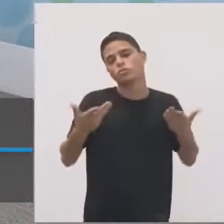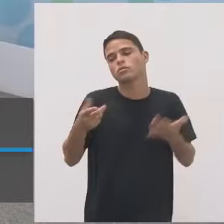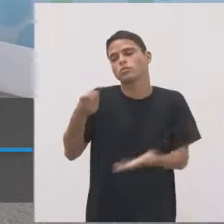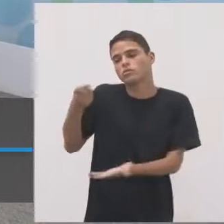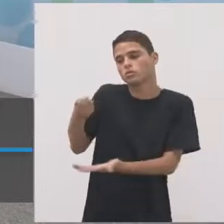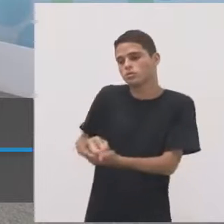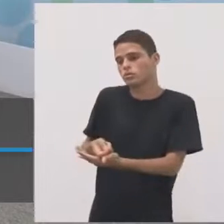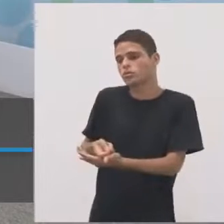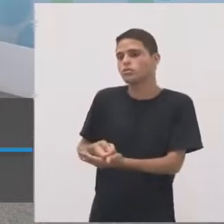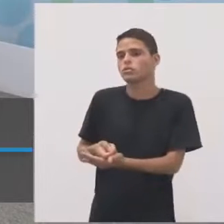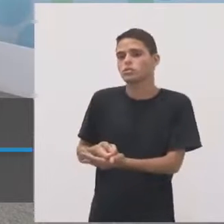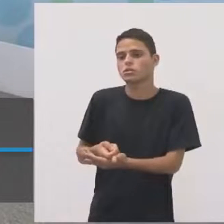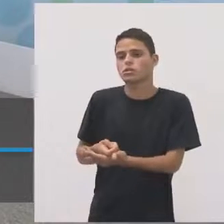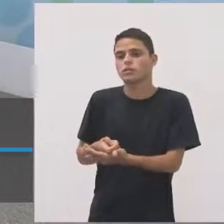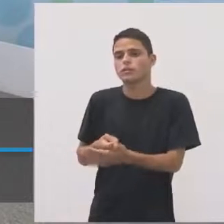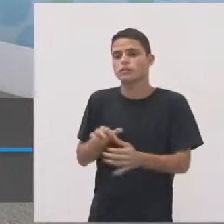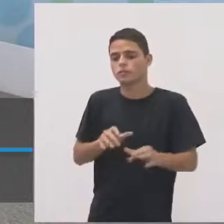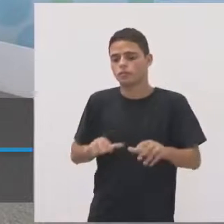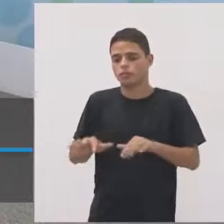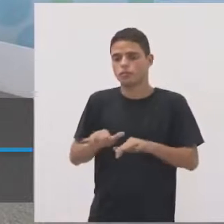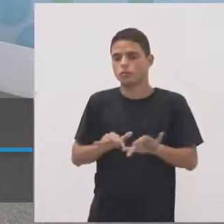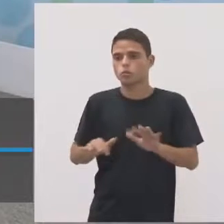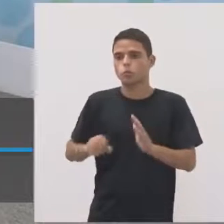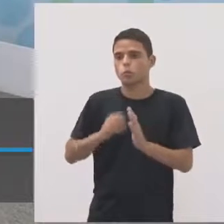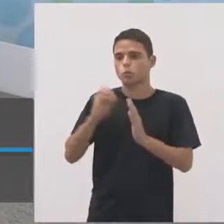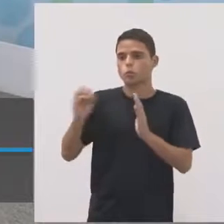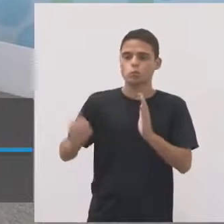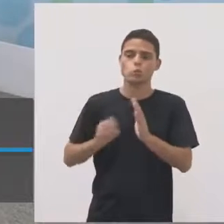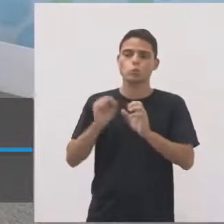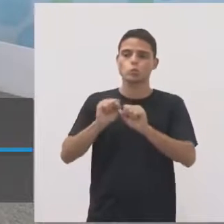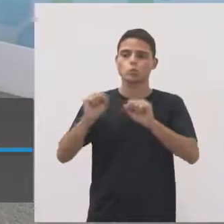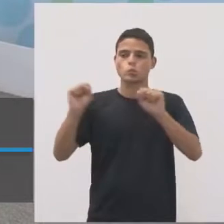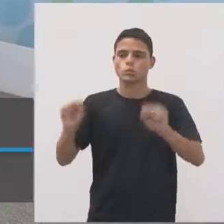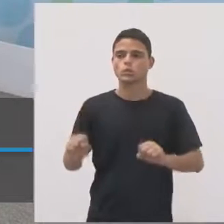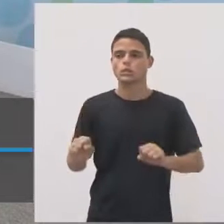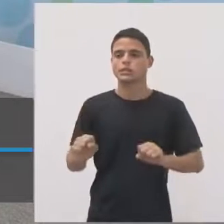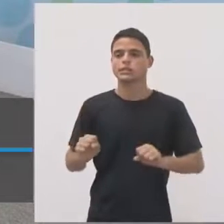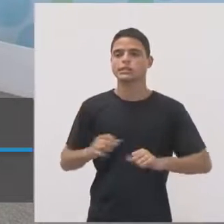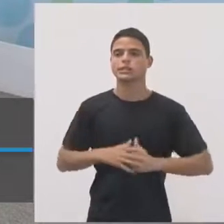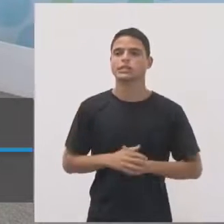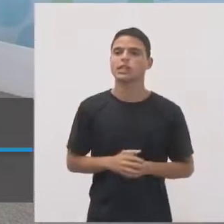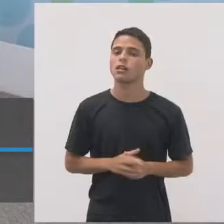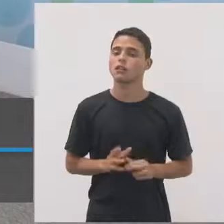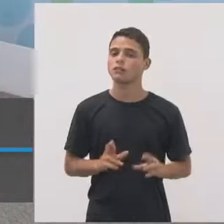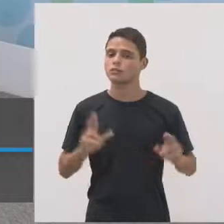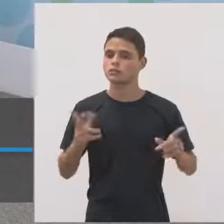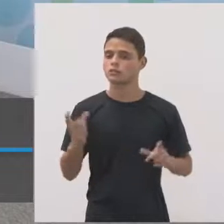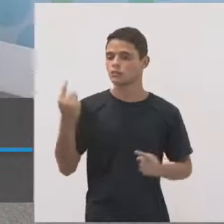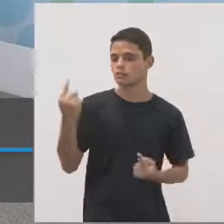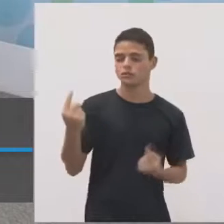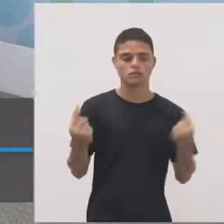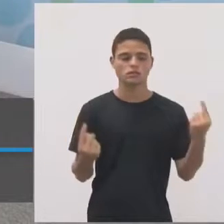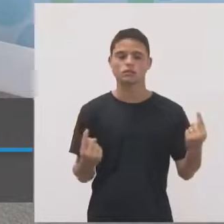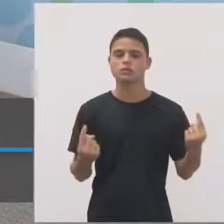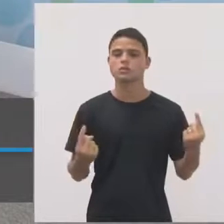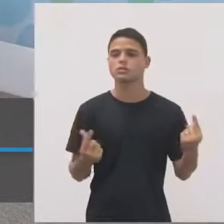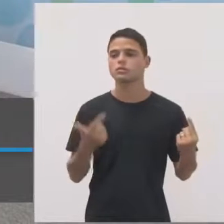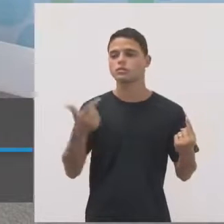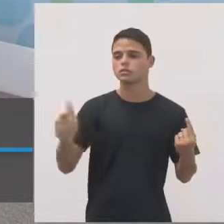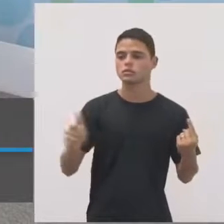para programar o sistema para ele deixar redondinho, tá? Então essa é a diferença do Linux para os